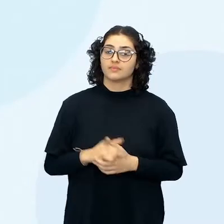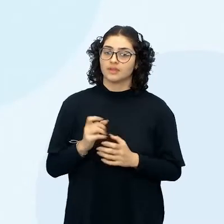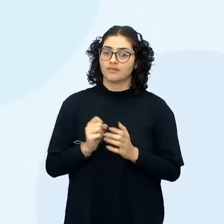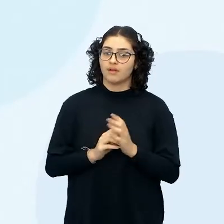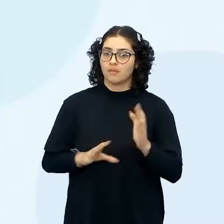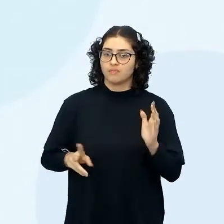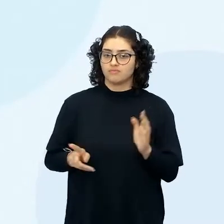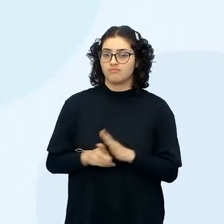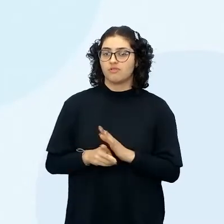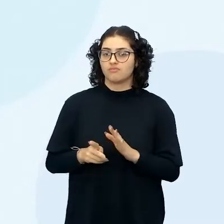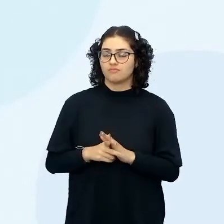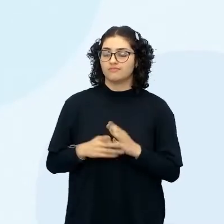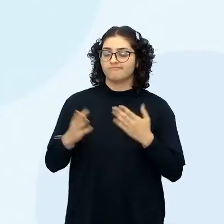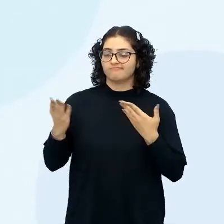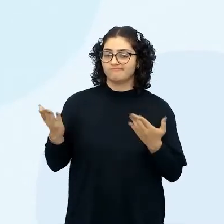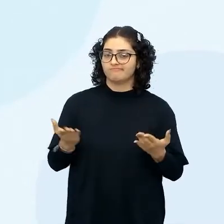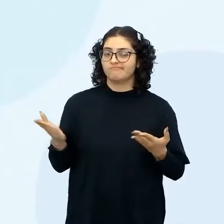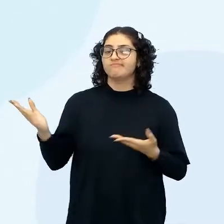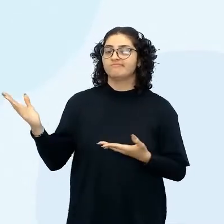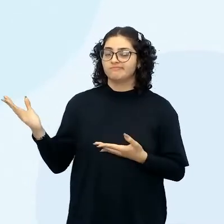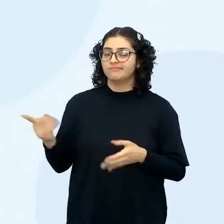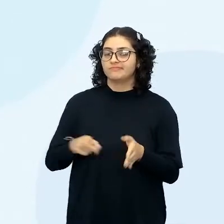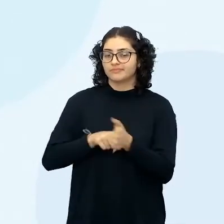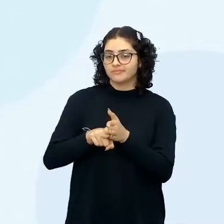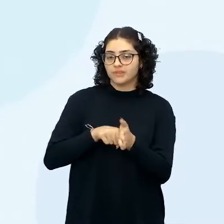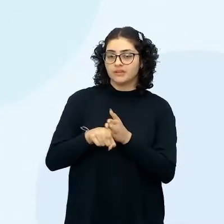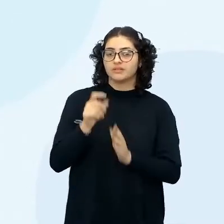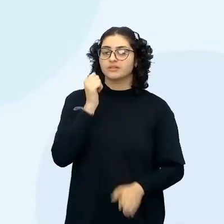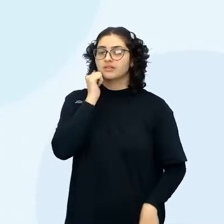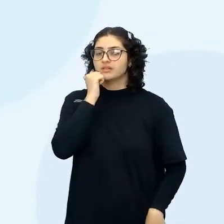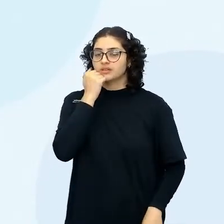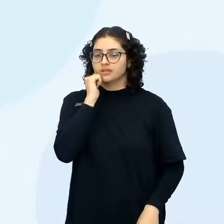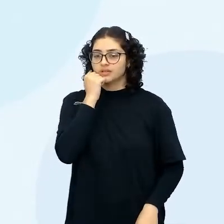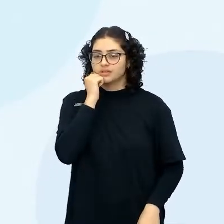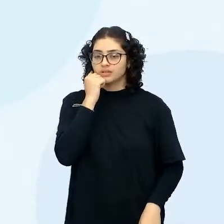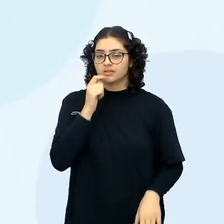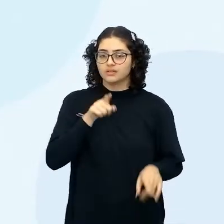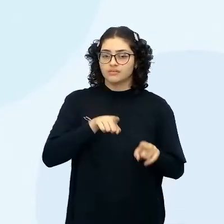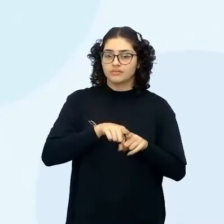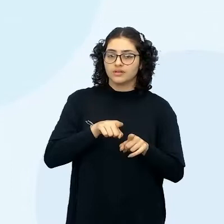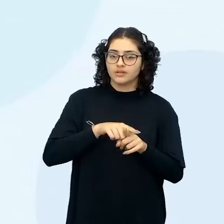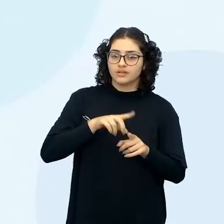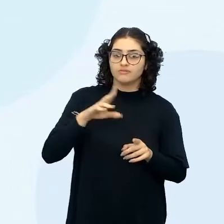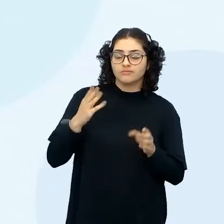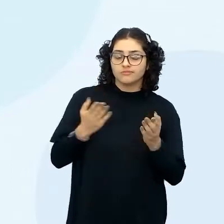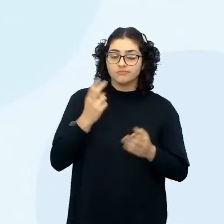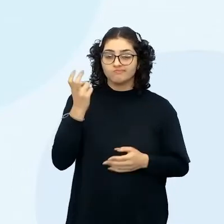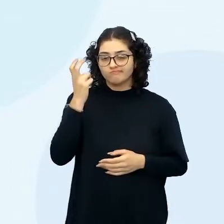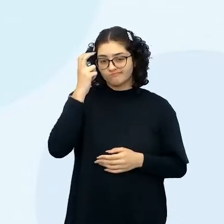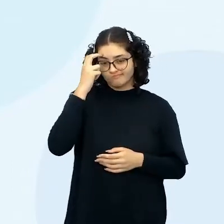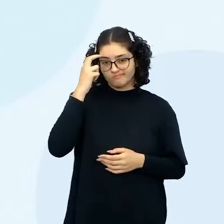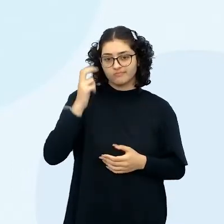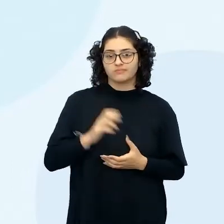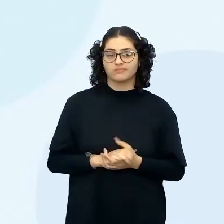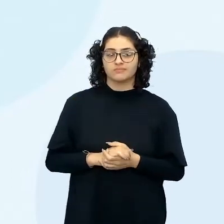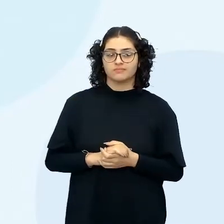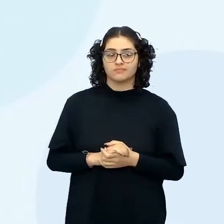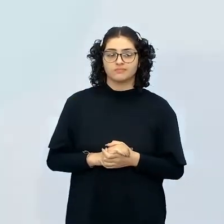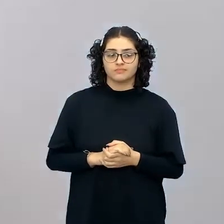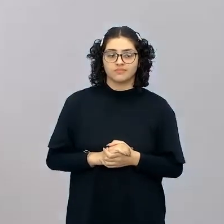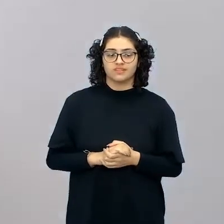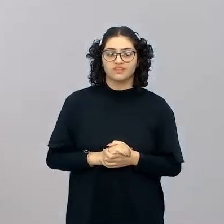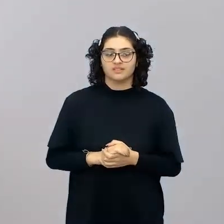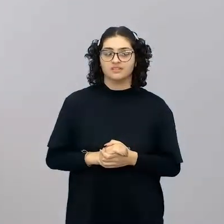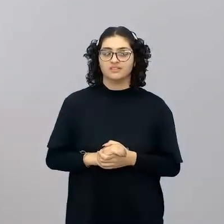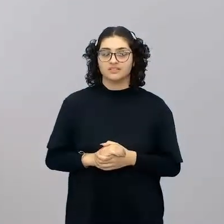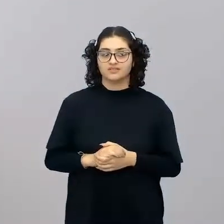nosso componente é a investigação científica, a mediação e intervenção sociocultural. Então, eles vão estar presentes